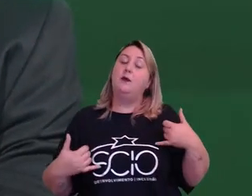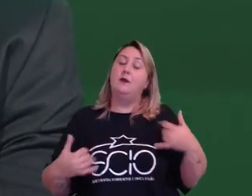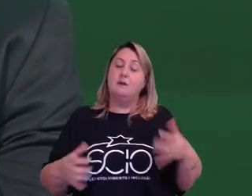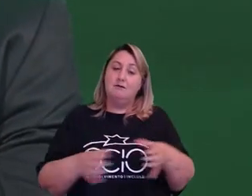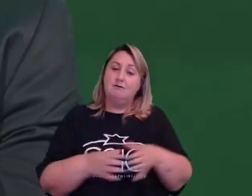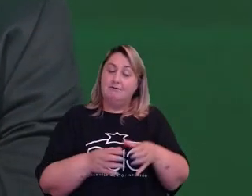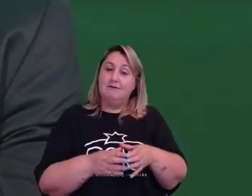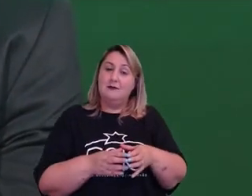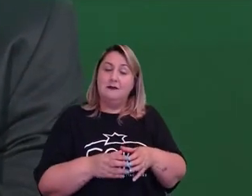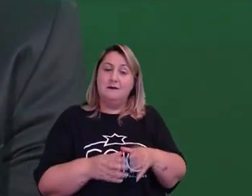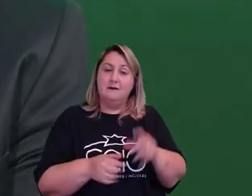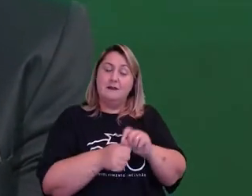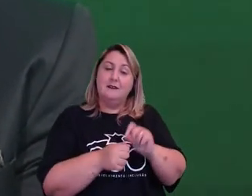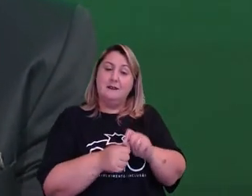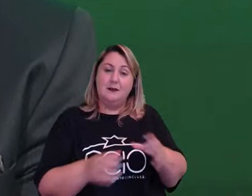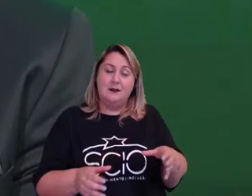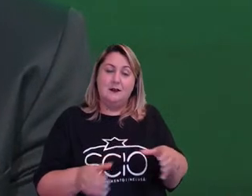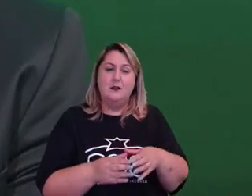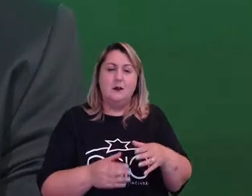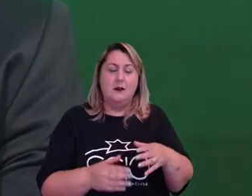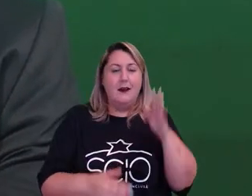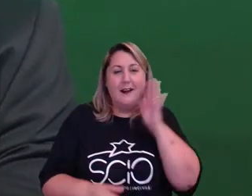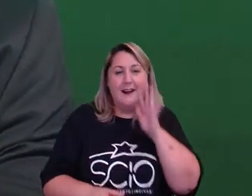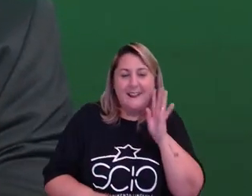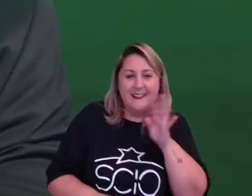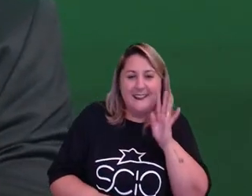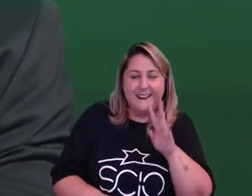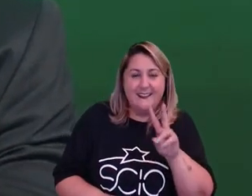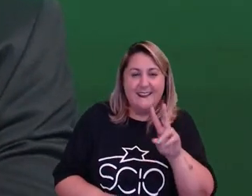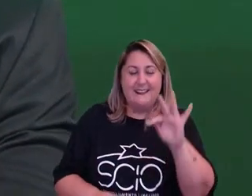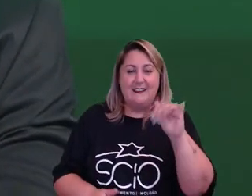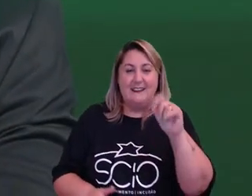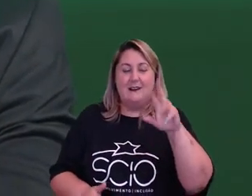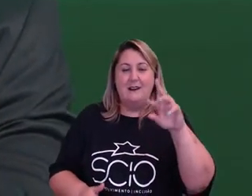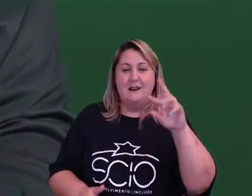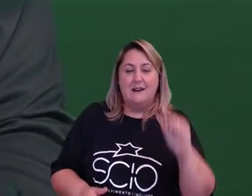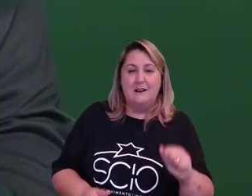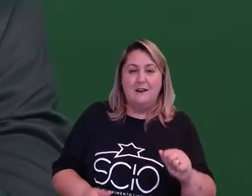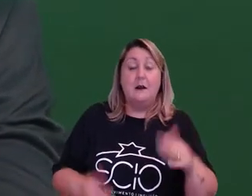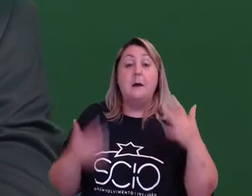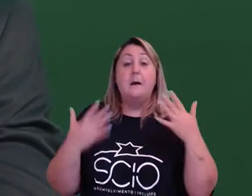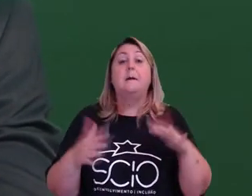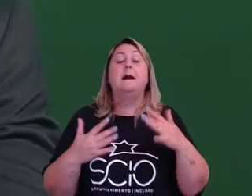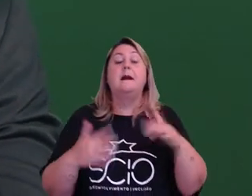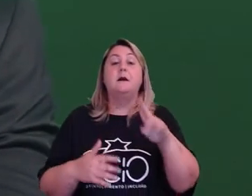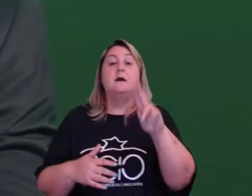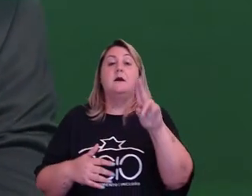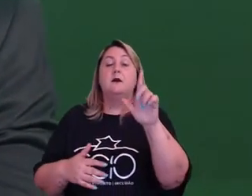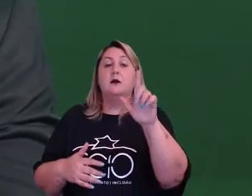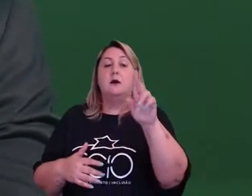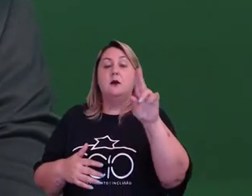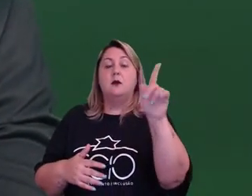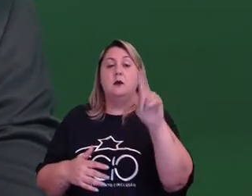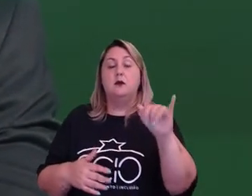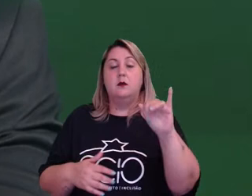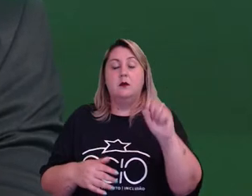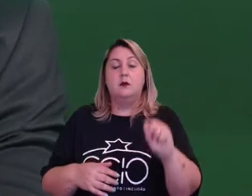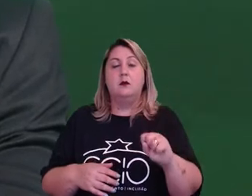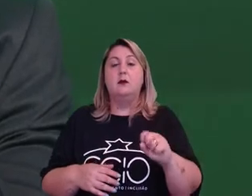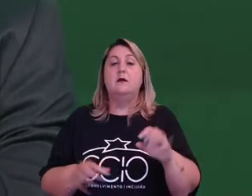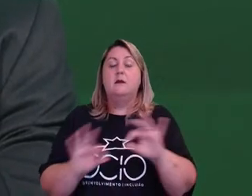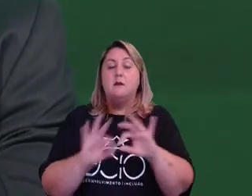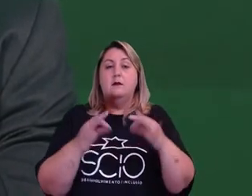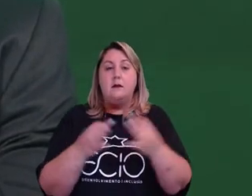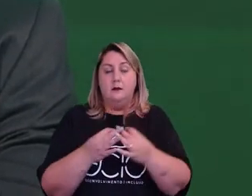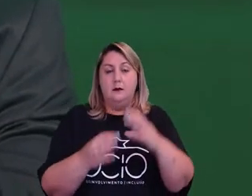CitroSulco, de ter feito parte, muito legal, a Flávia, show, Jaqueline, parabéns Luiz mesmo, família